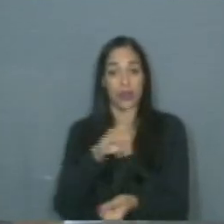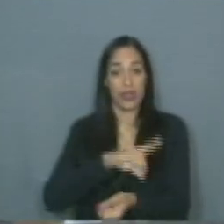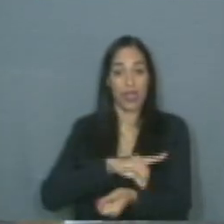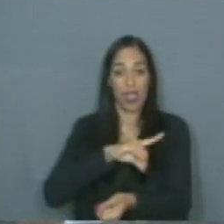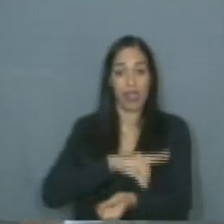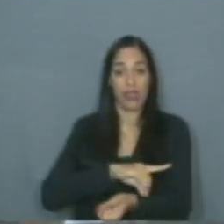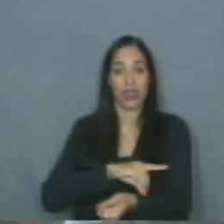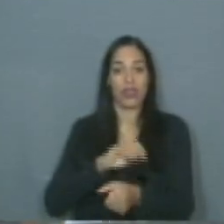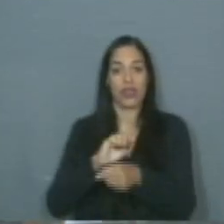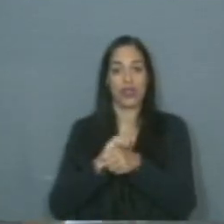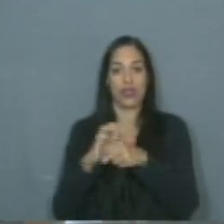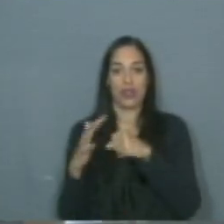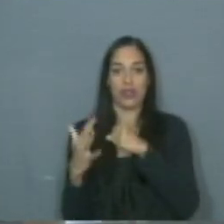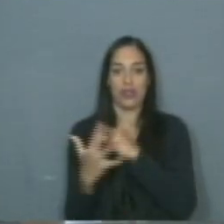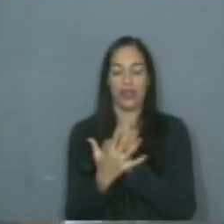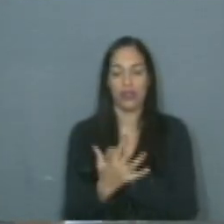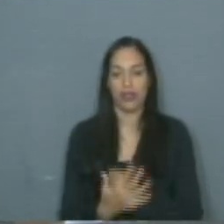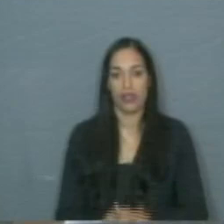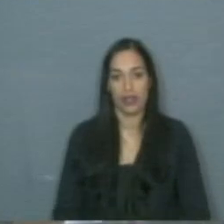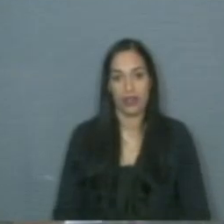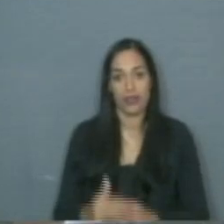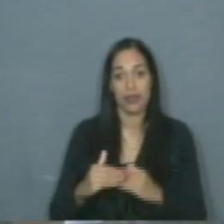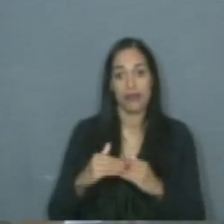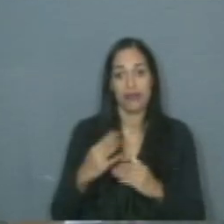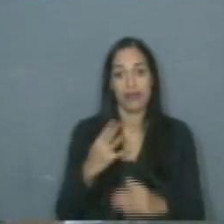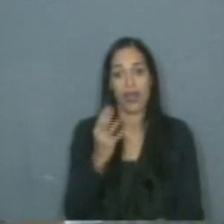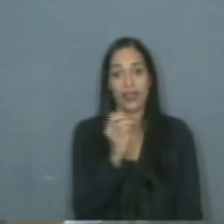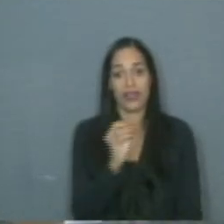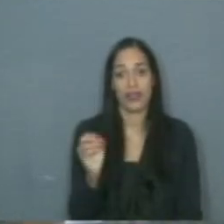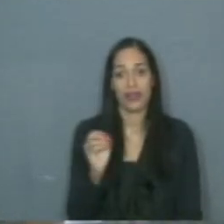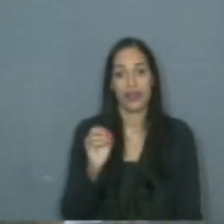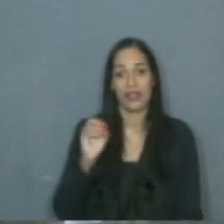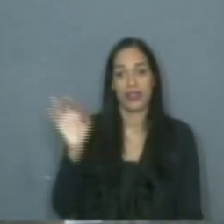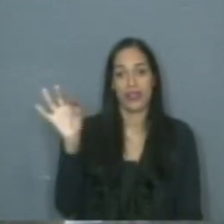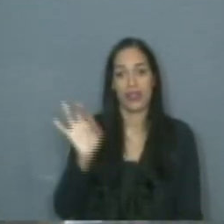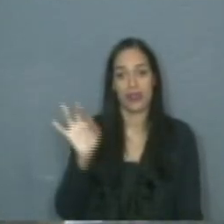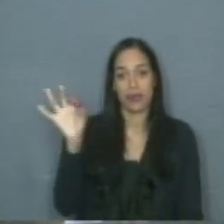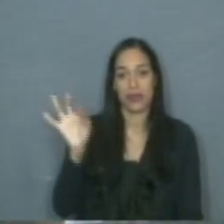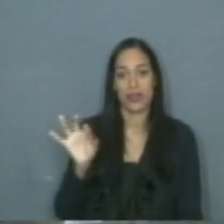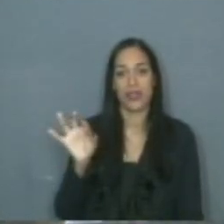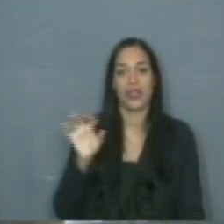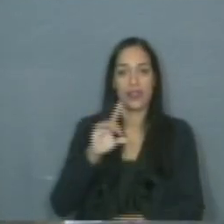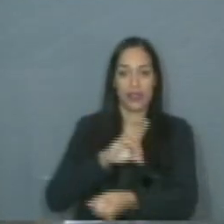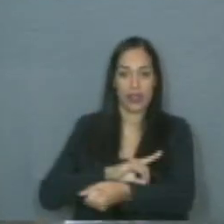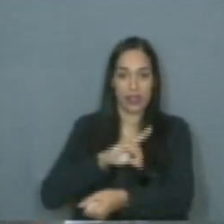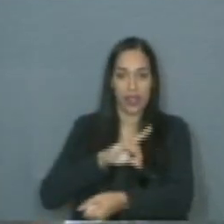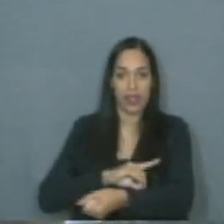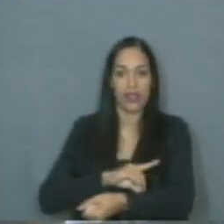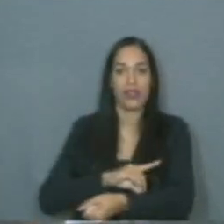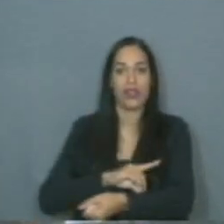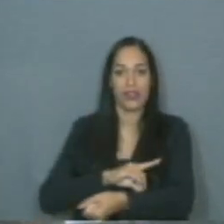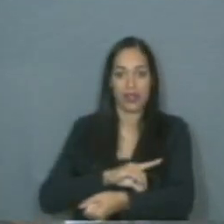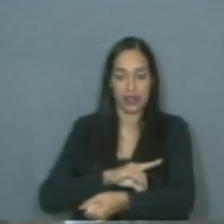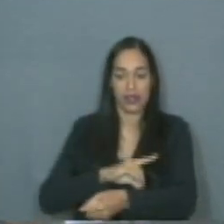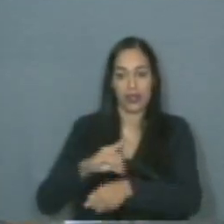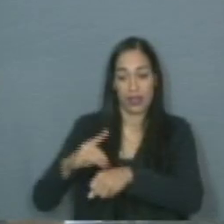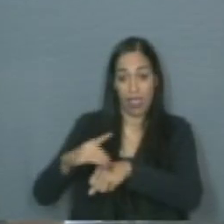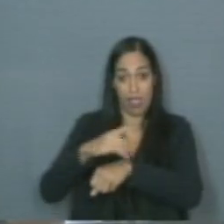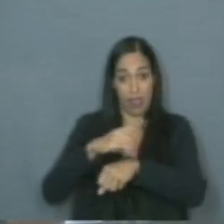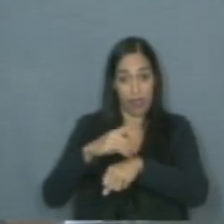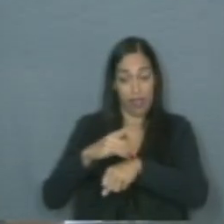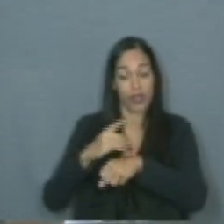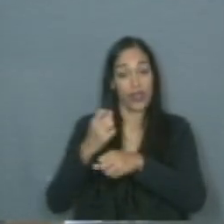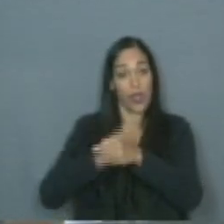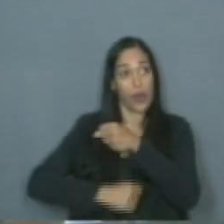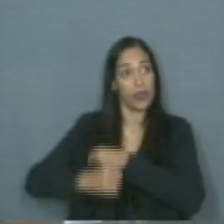do que de Covid. Mais de 400% em números de dengue do que o ano passado. Tá bom.